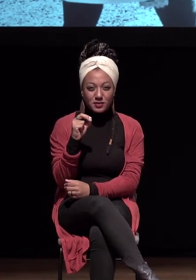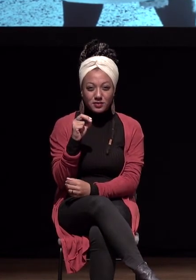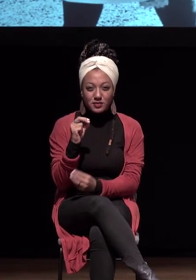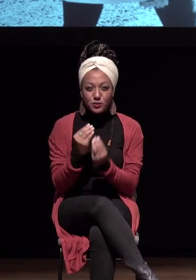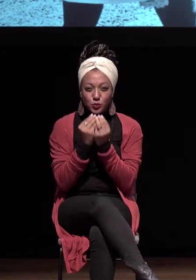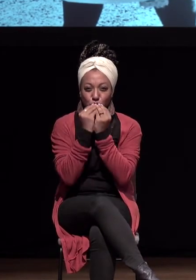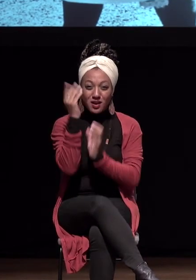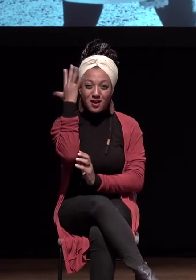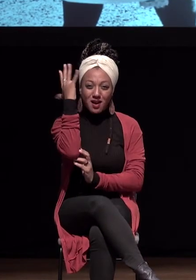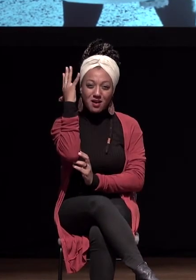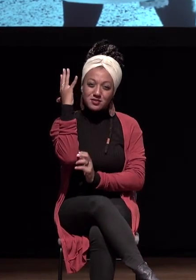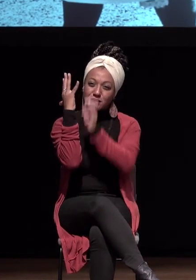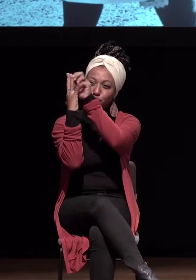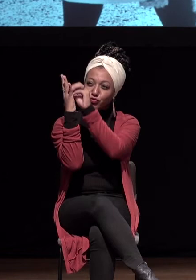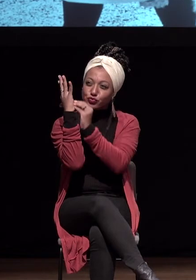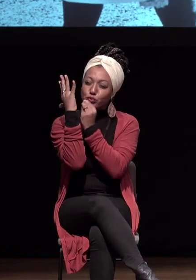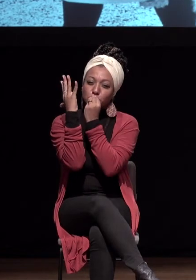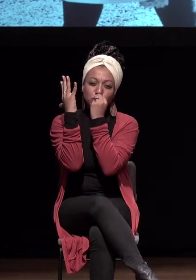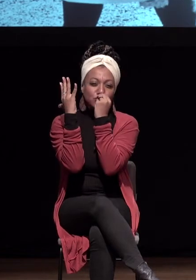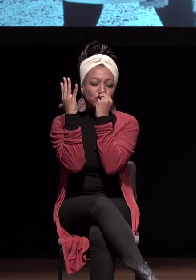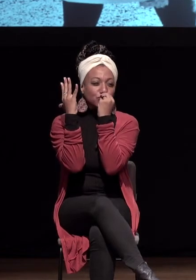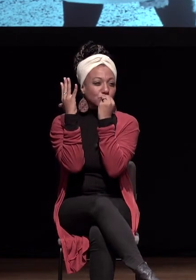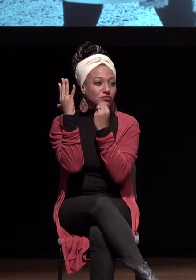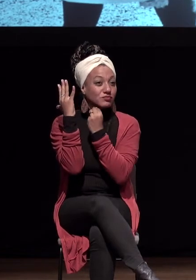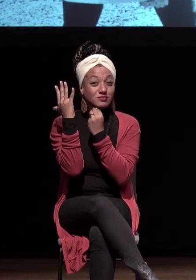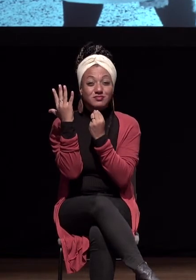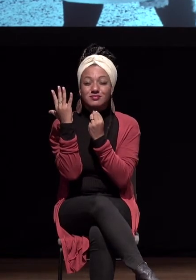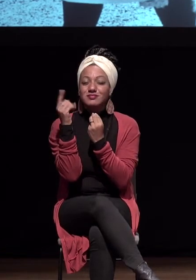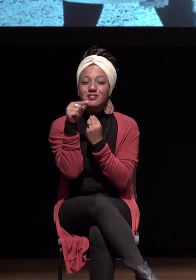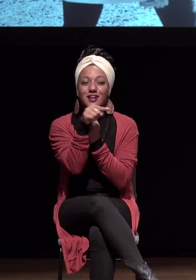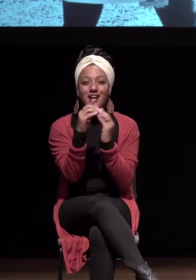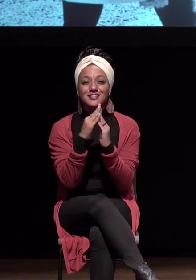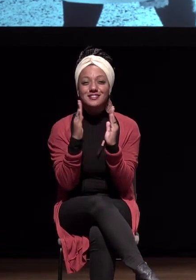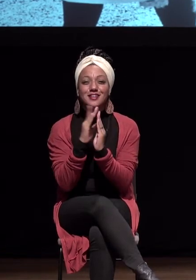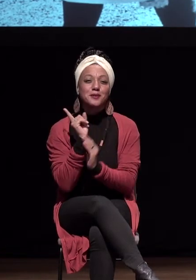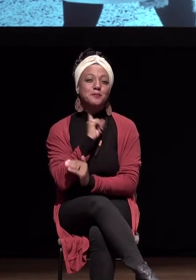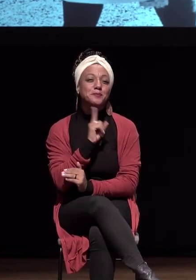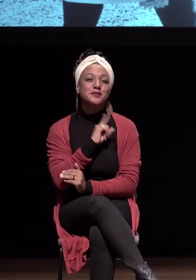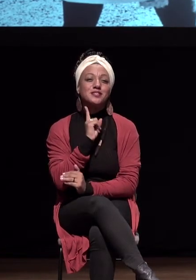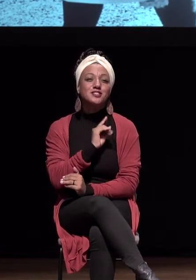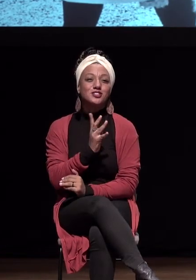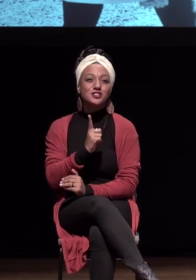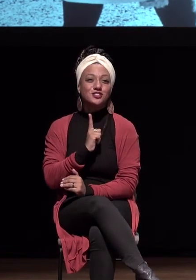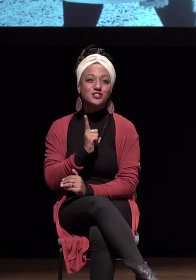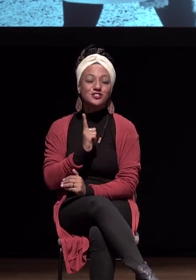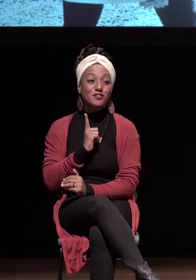No quintal da sua casa em Minas Gerais. Vamos ficar amiga? Eu adoro Minas.